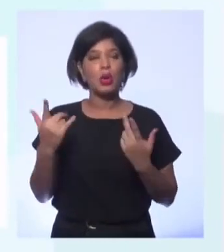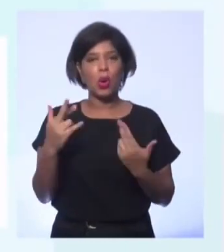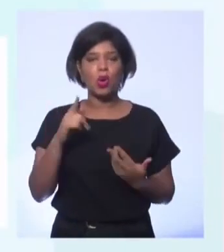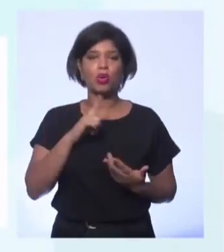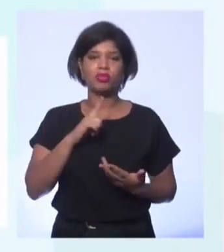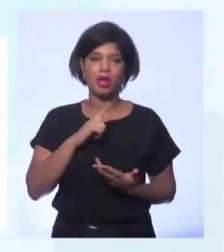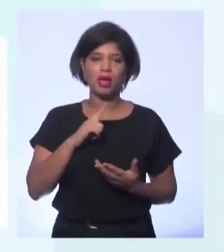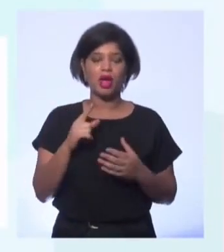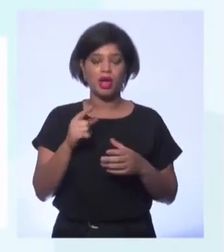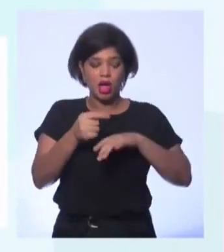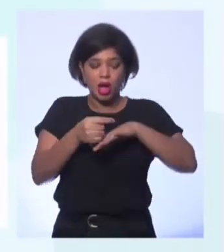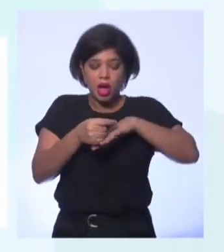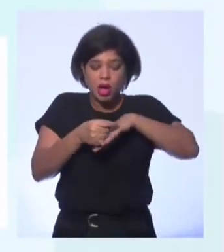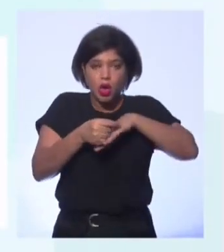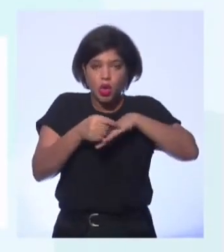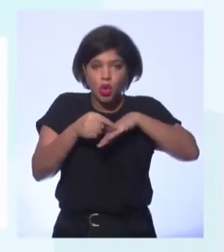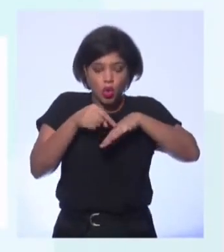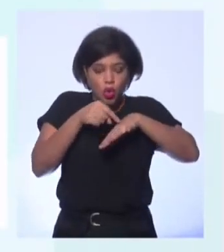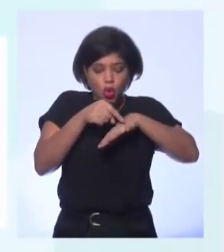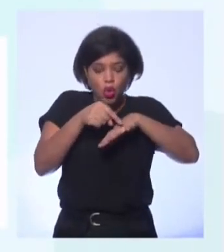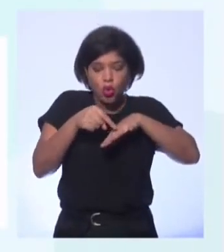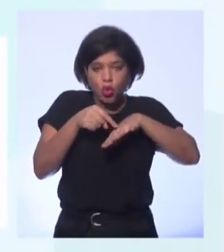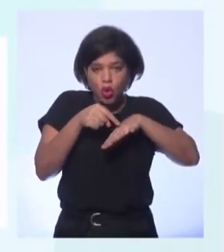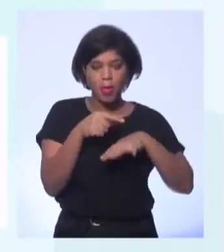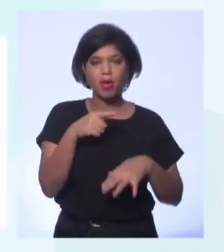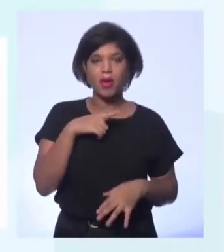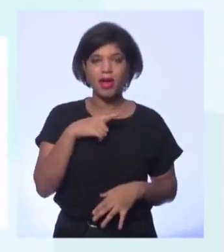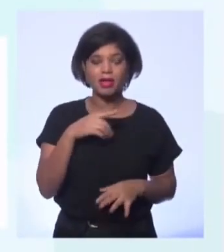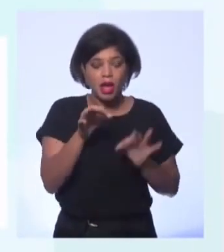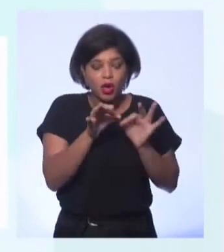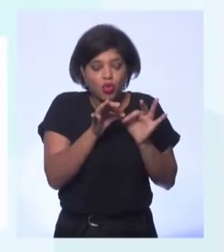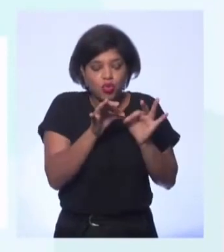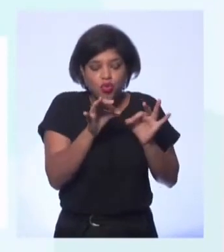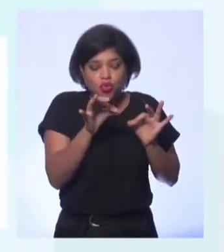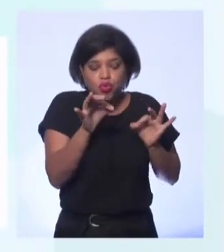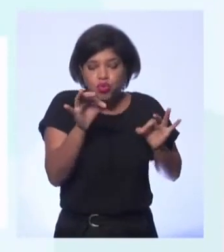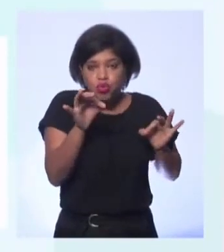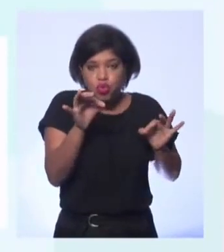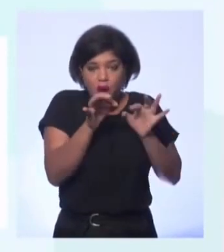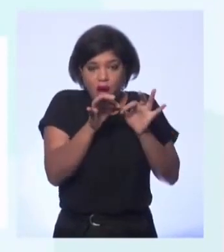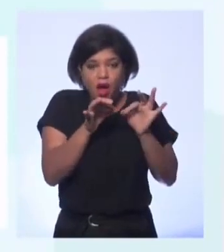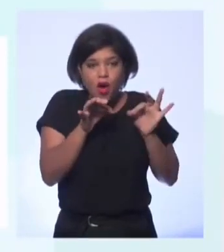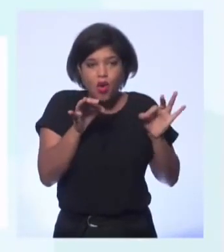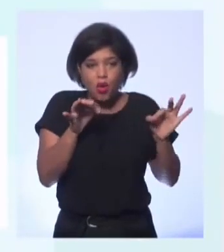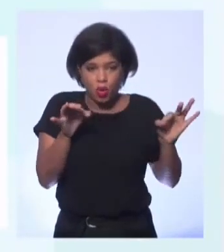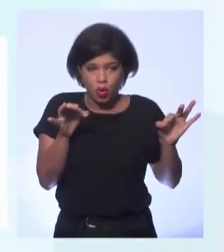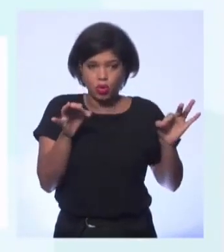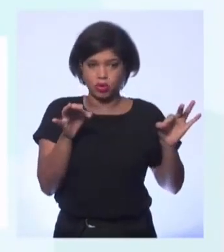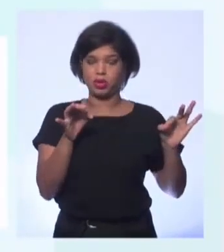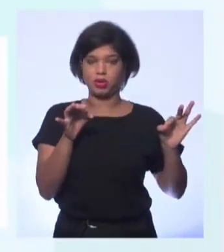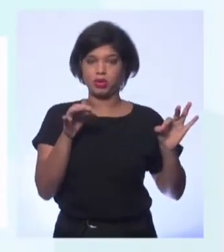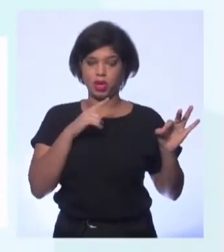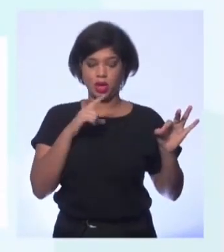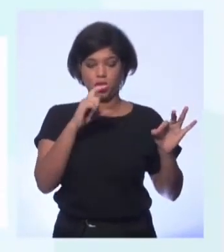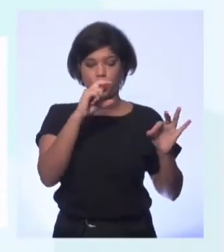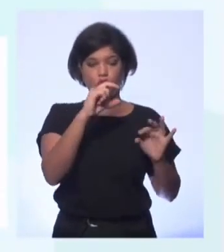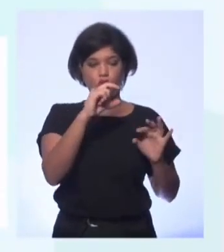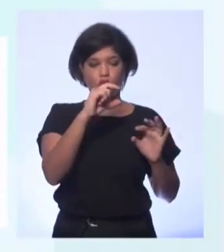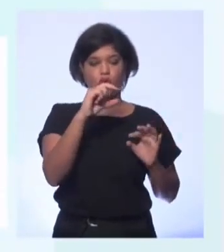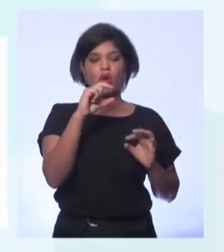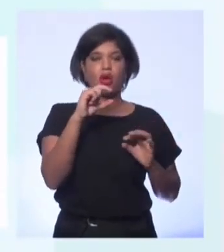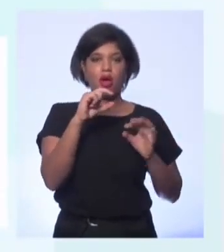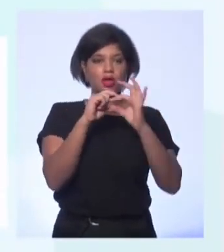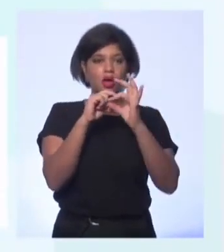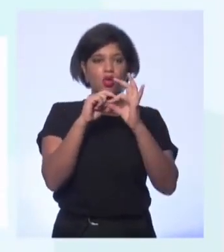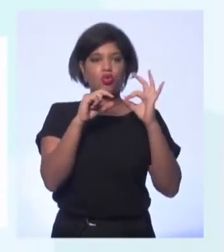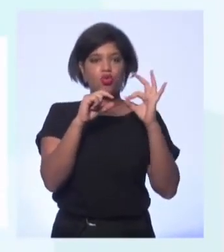tem a circunferência do anel. Quando fala em diâmetro, você está ligando de uma ponta a outra, passando lá no meio, em linha reta, passando